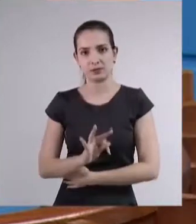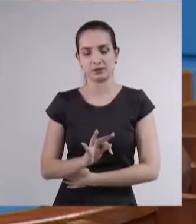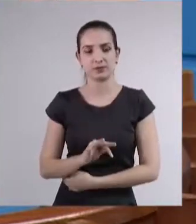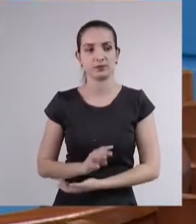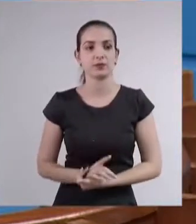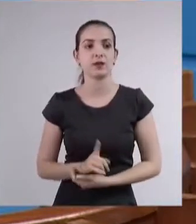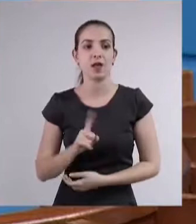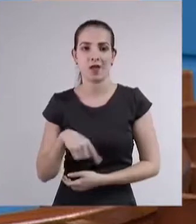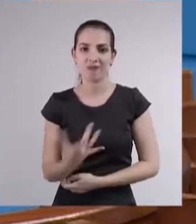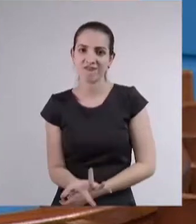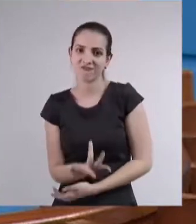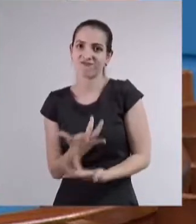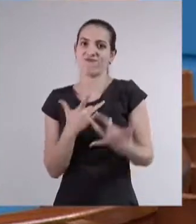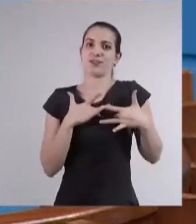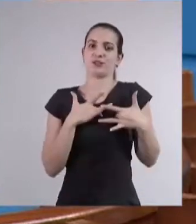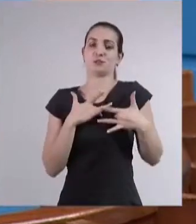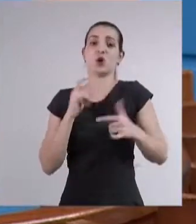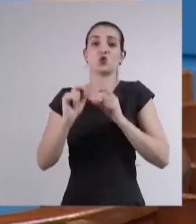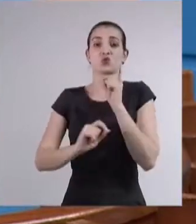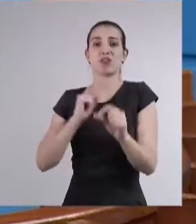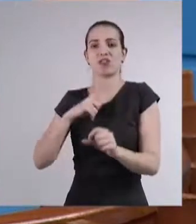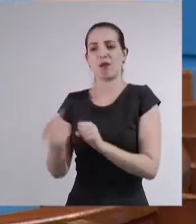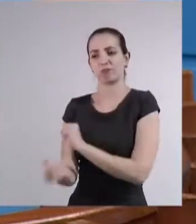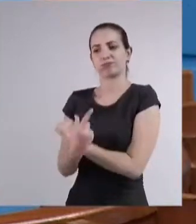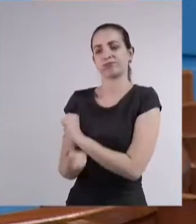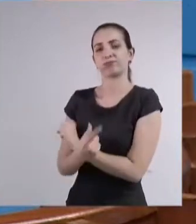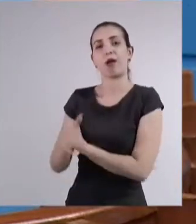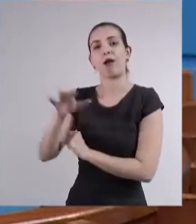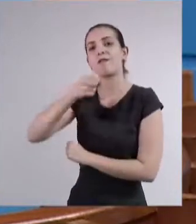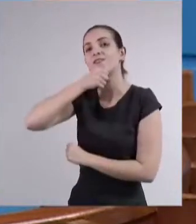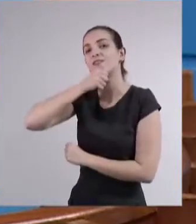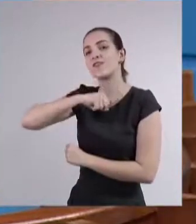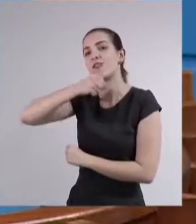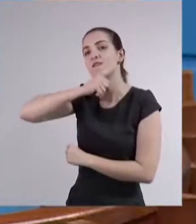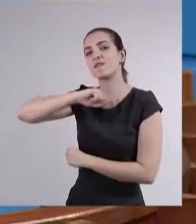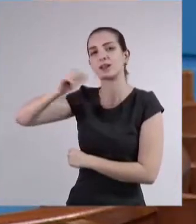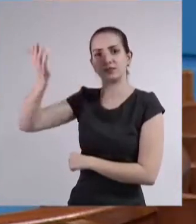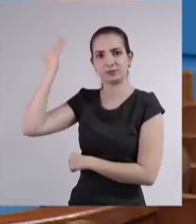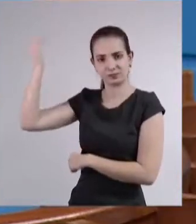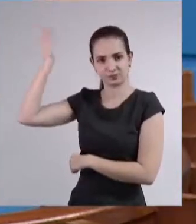ele é vítima daqueles ataques que nós já conhecemos, são antigos.